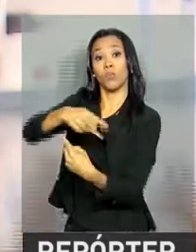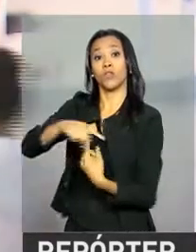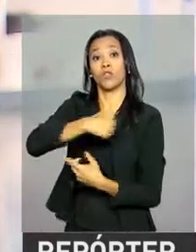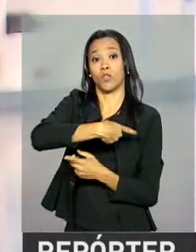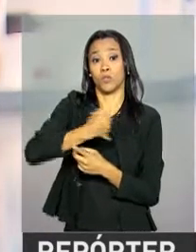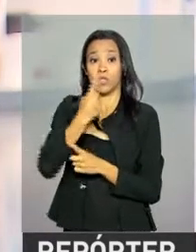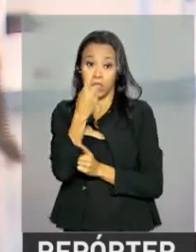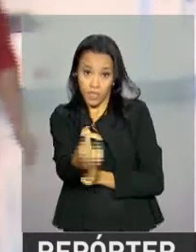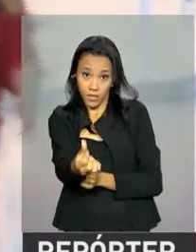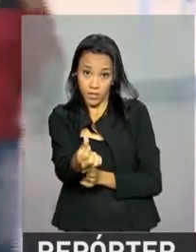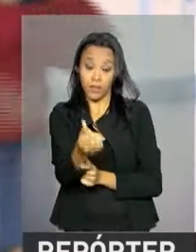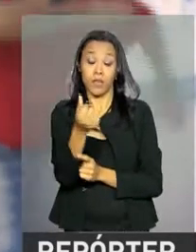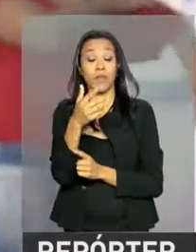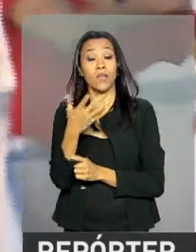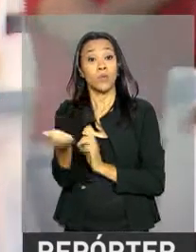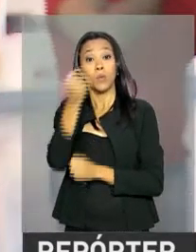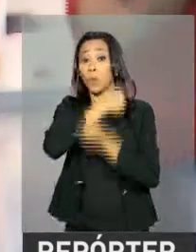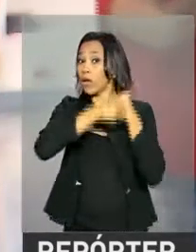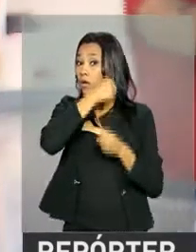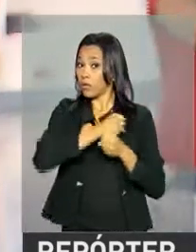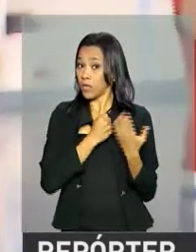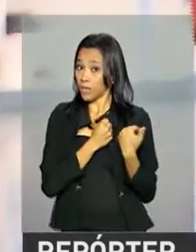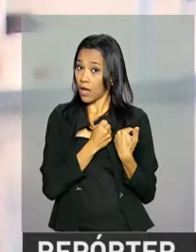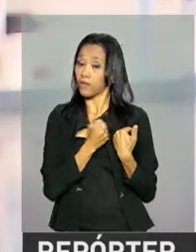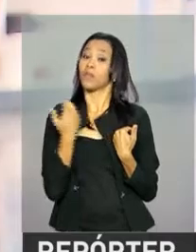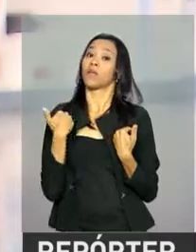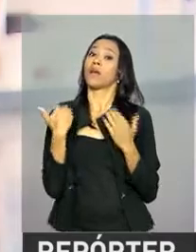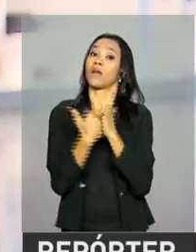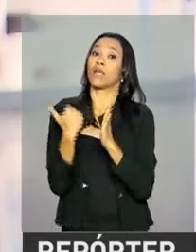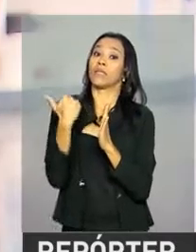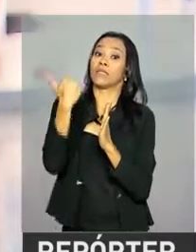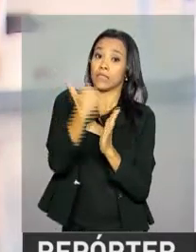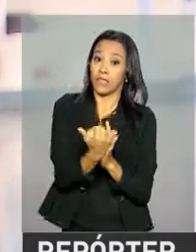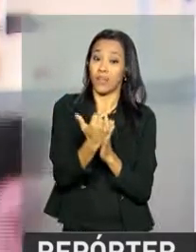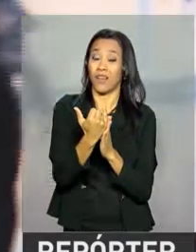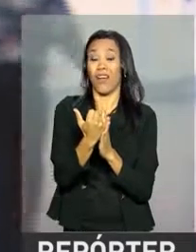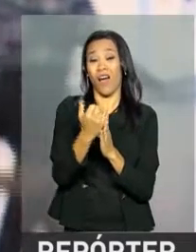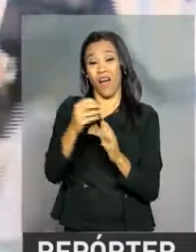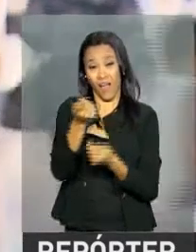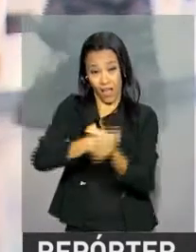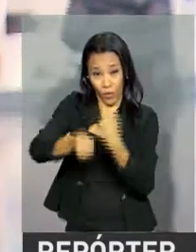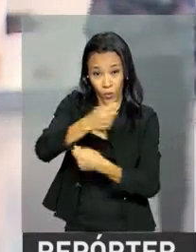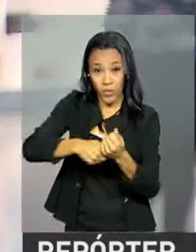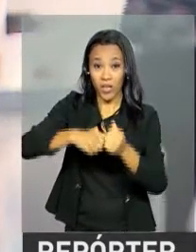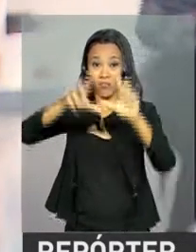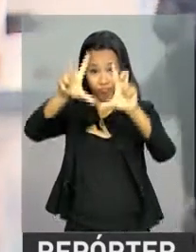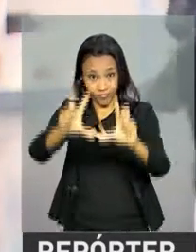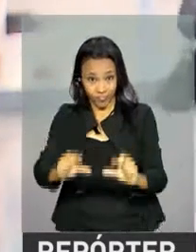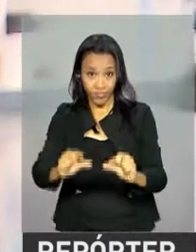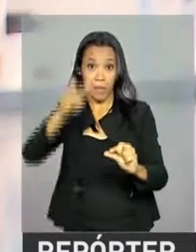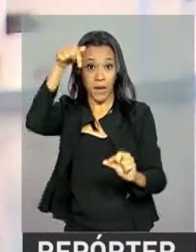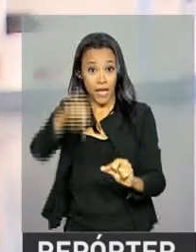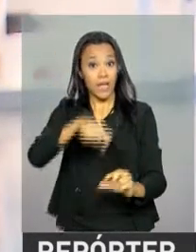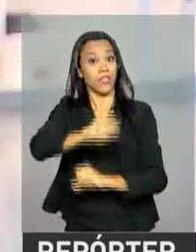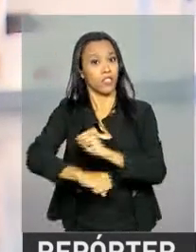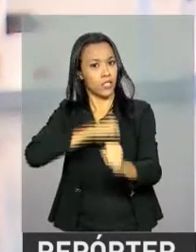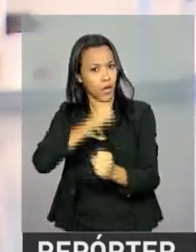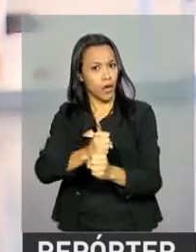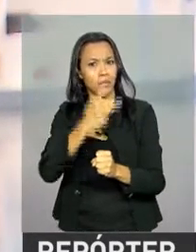existe um consenso de que ao invés de crescer a economia encolheu mas para este ano em diferentes indicadores